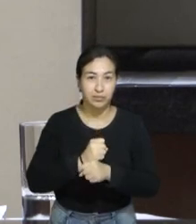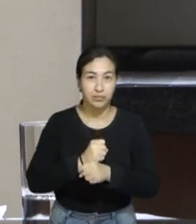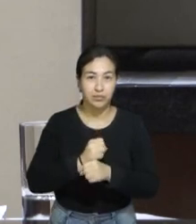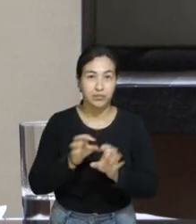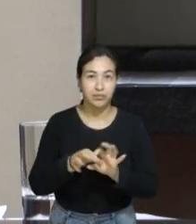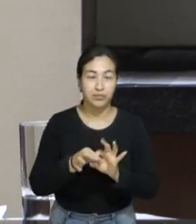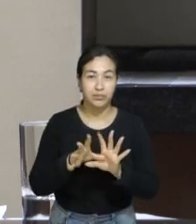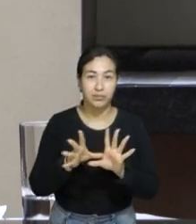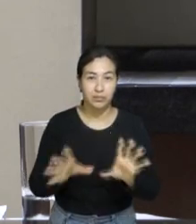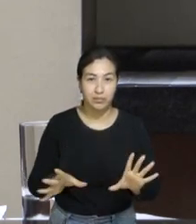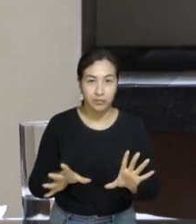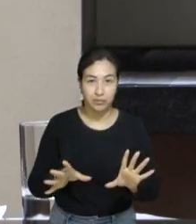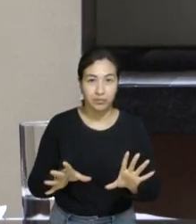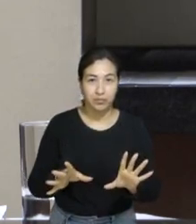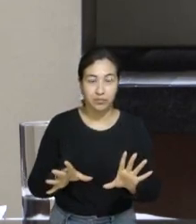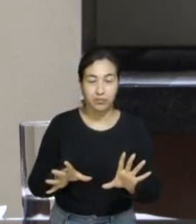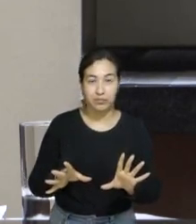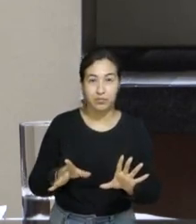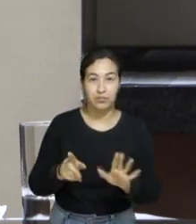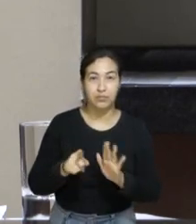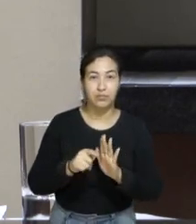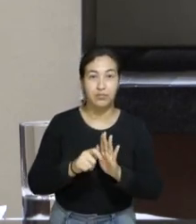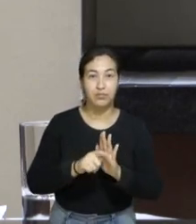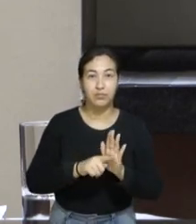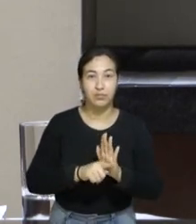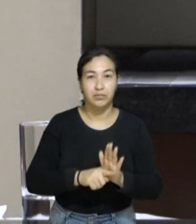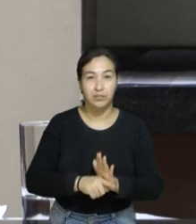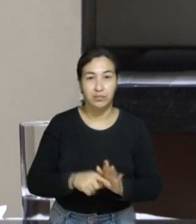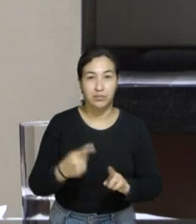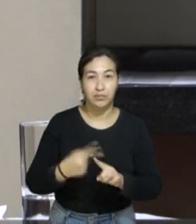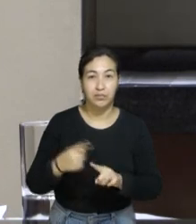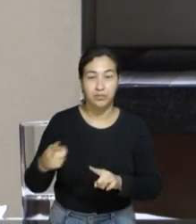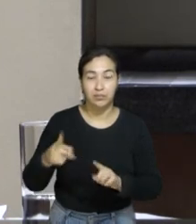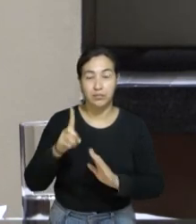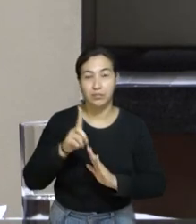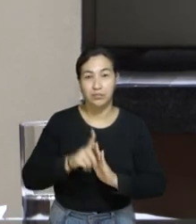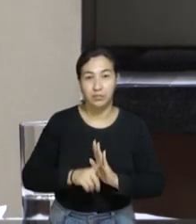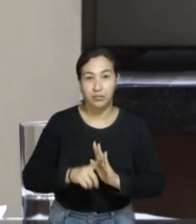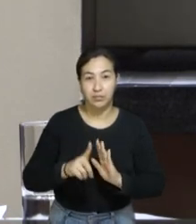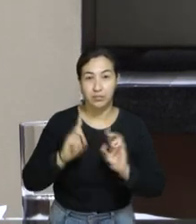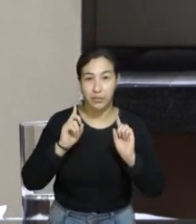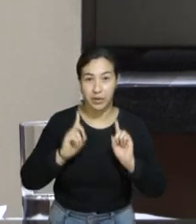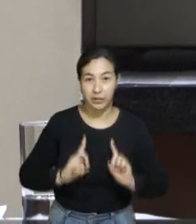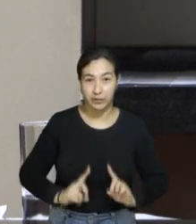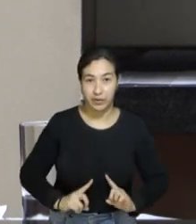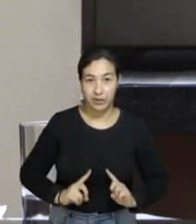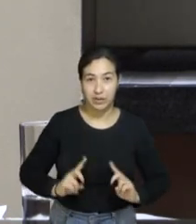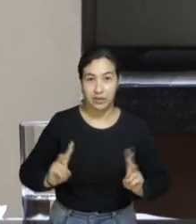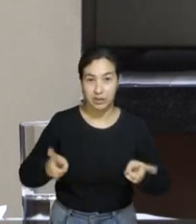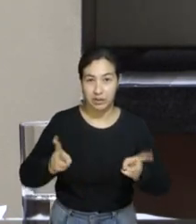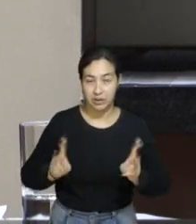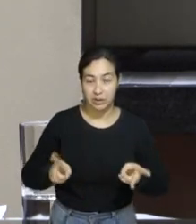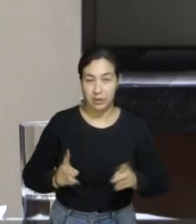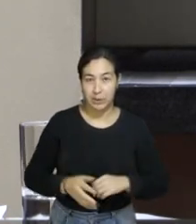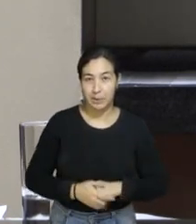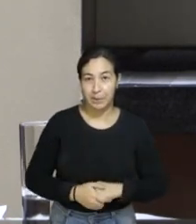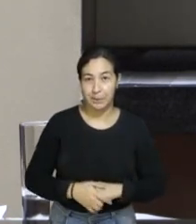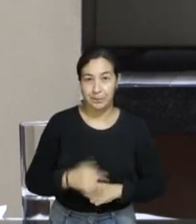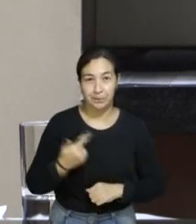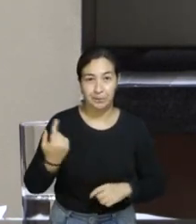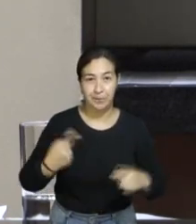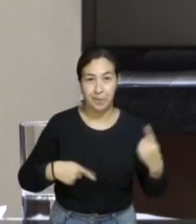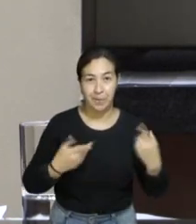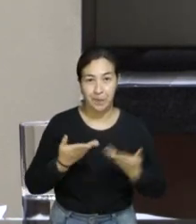fiscais por atestado médico de deficiência permanente, em discussão. Não havendo quem queira discutir, é em